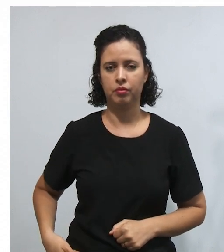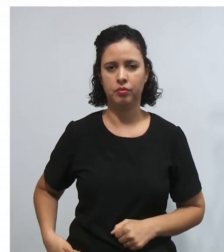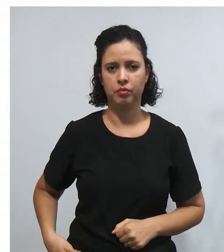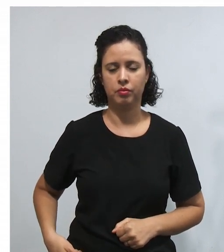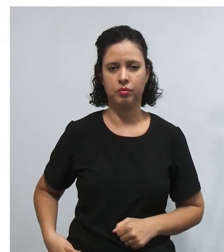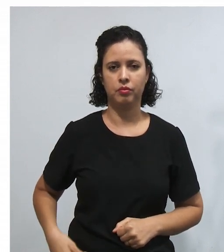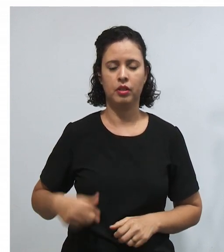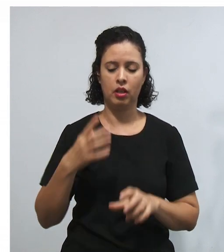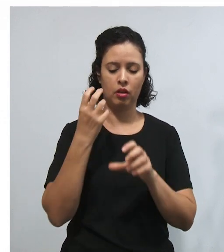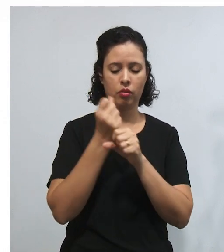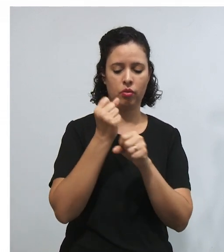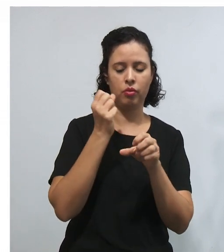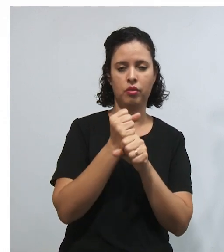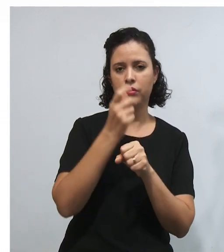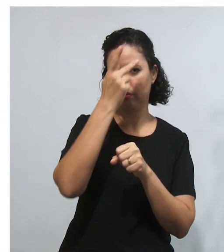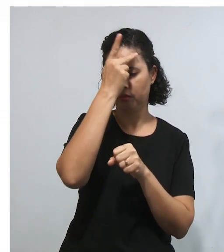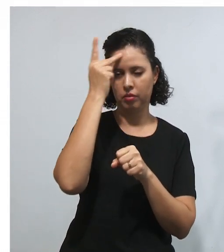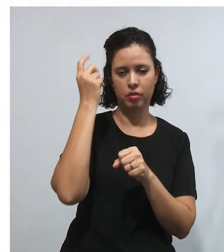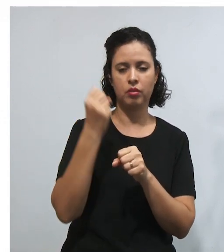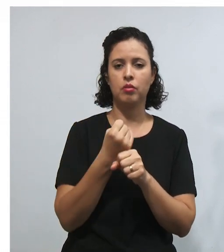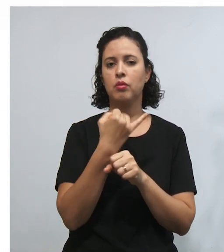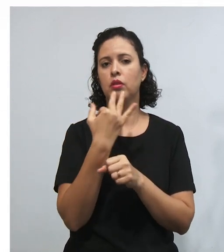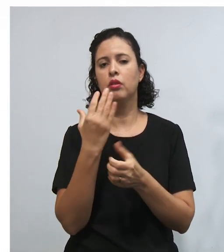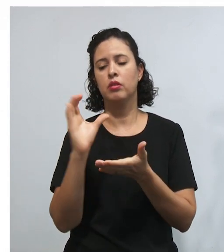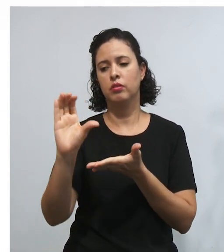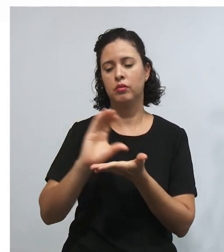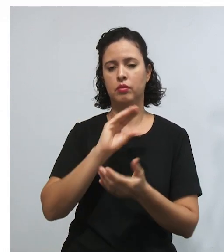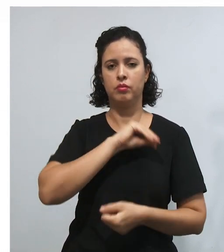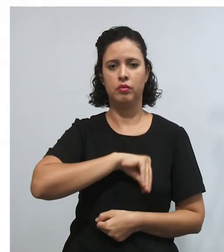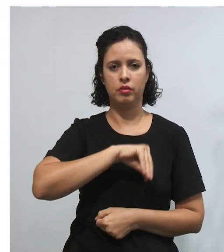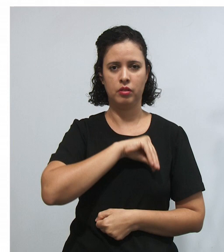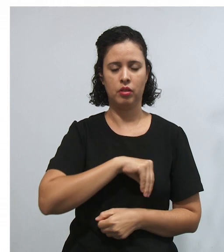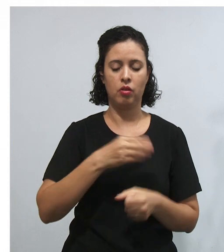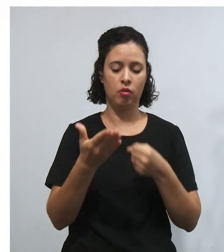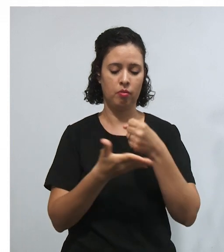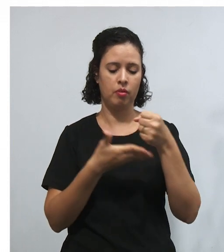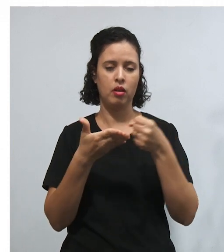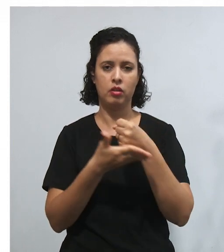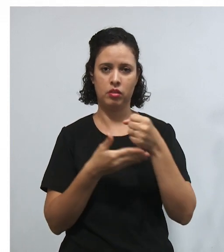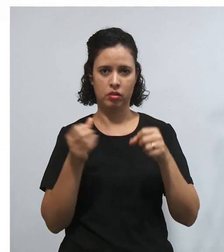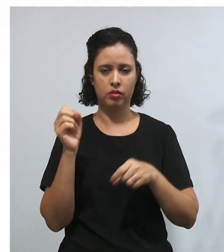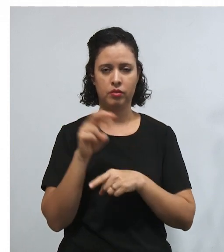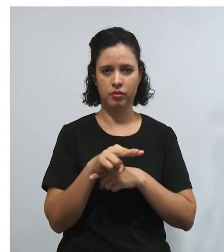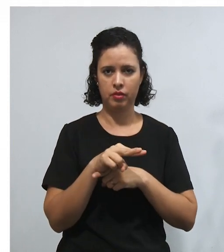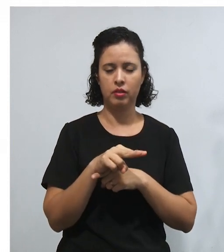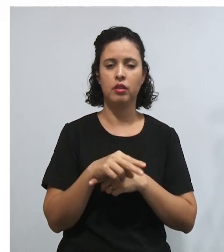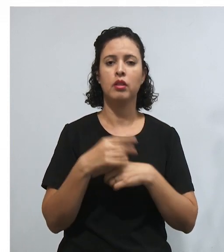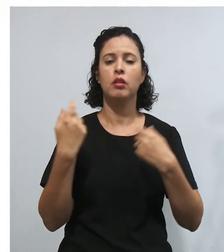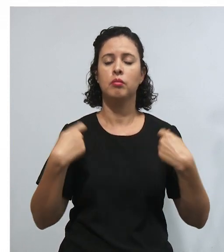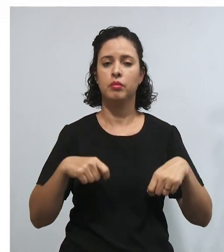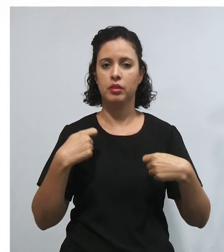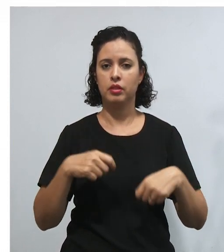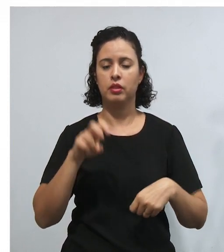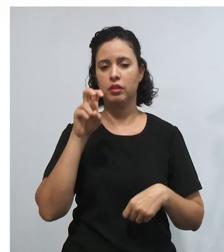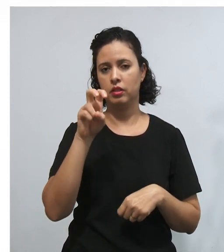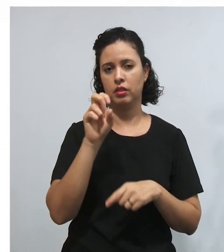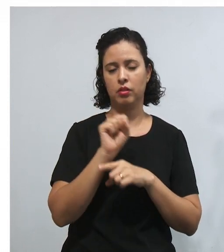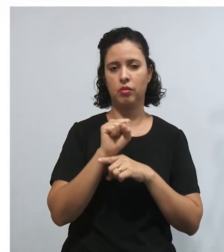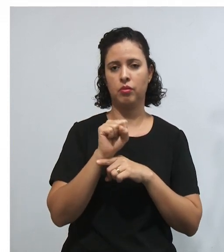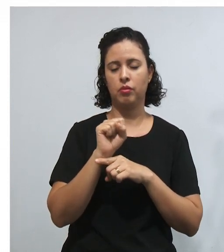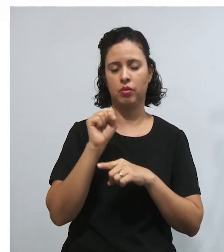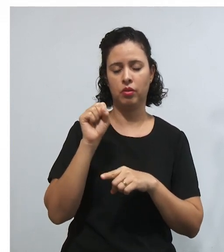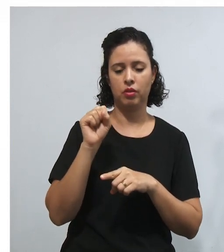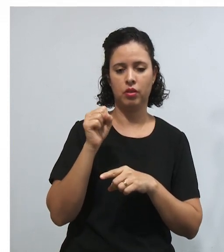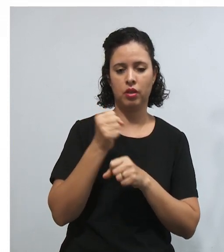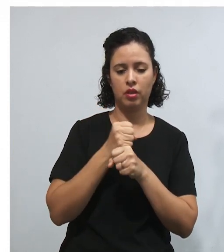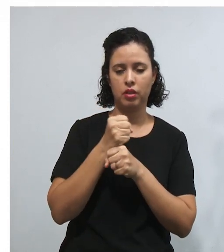feita aquela conta da pessoa para ver quanto de fato ela vai receber, com base no cargo, né? Então, ela tem que estar pelo menos 5